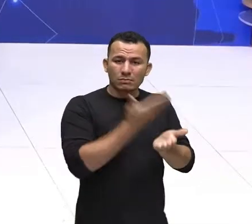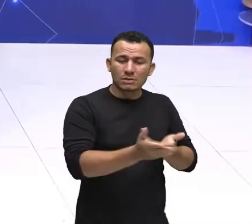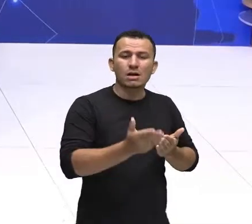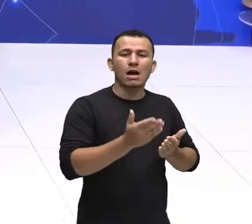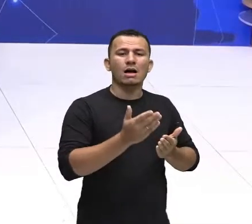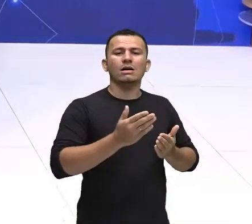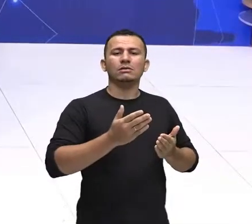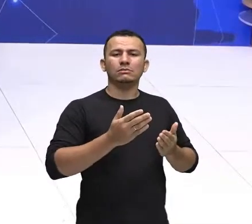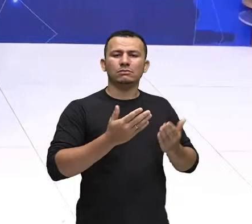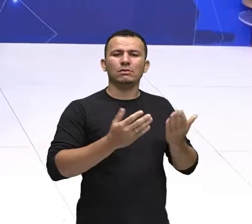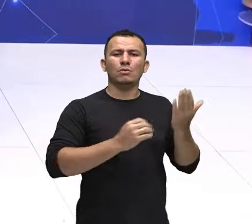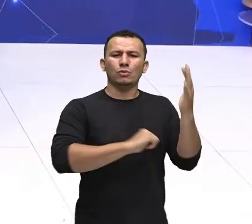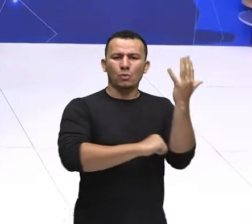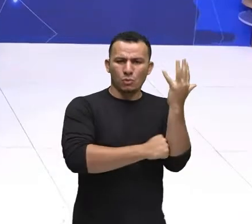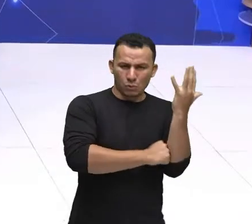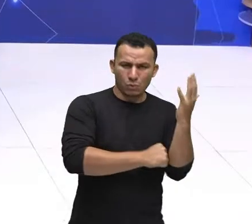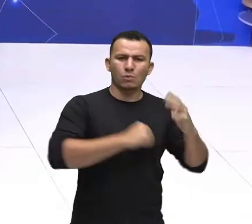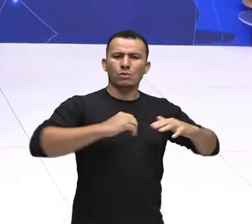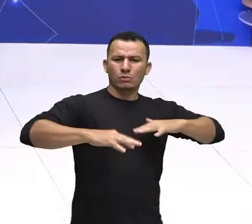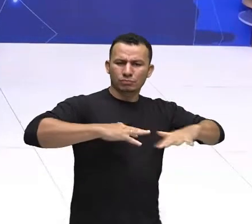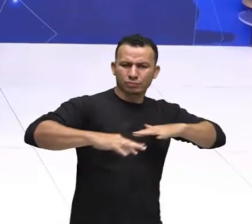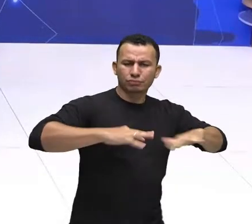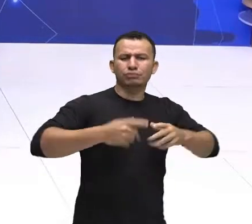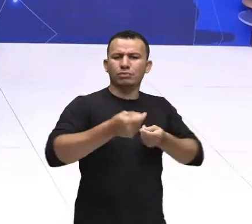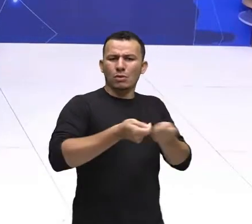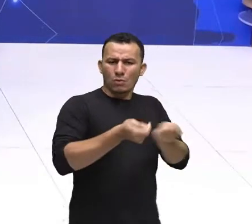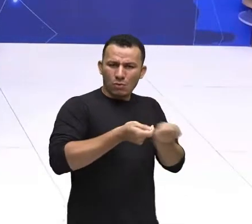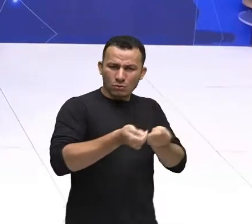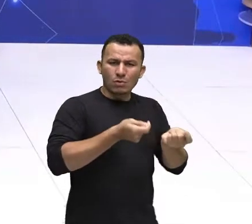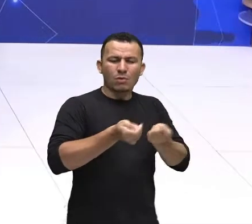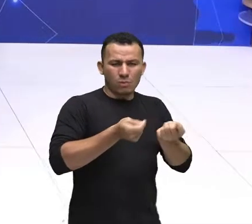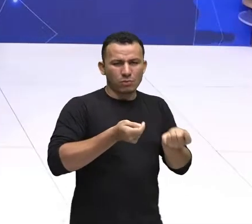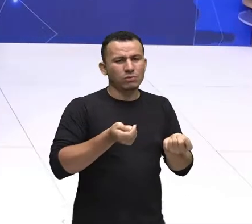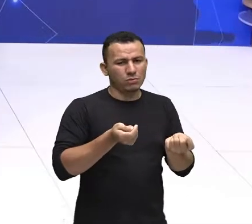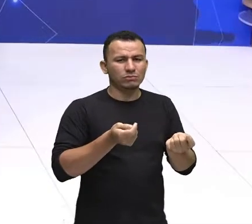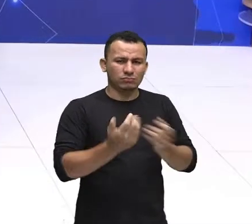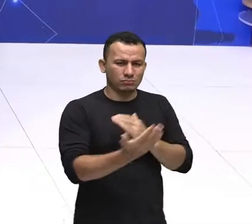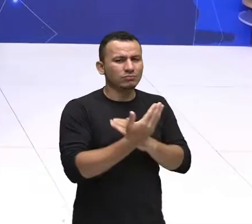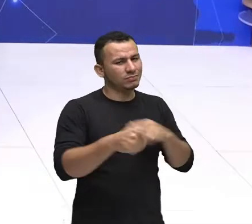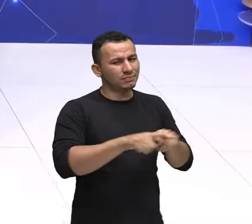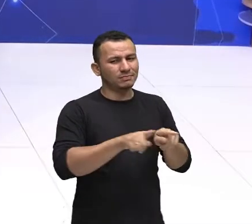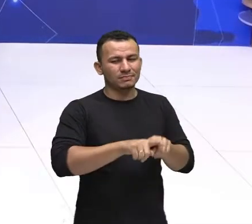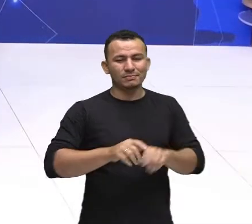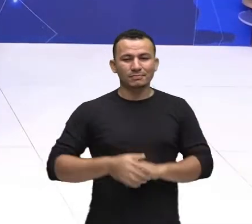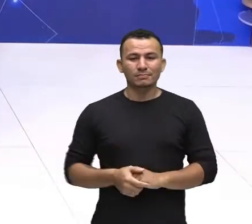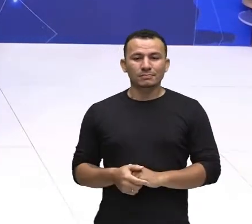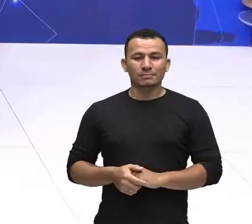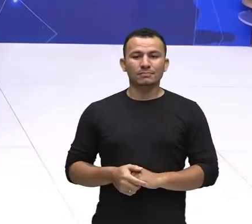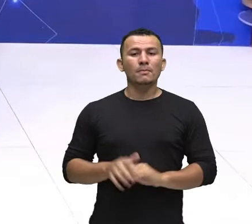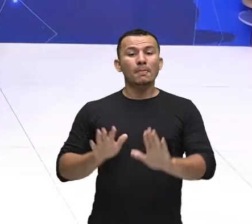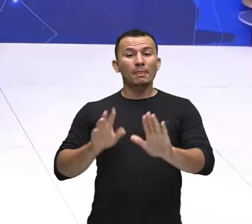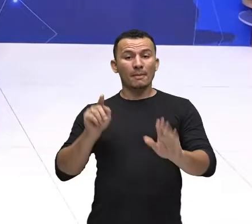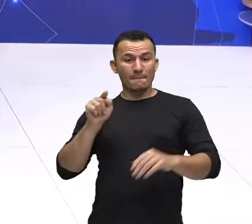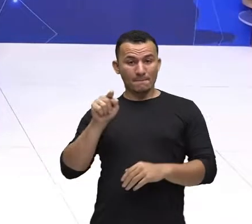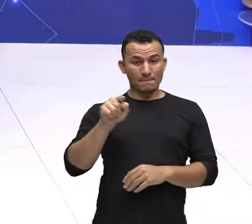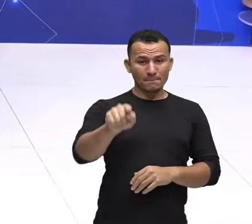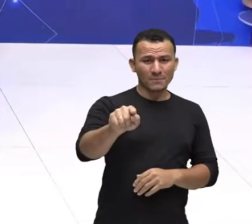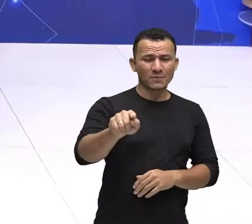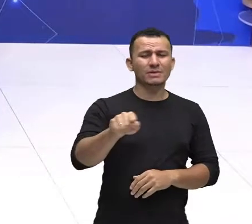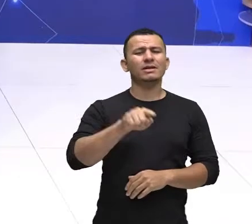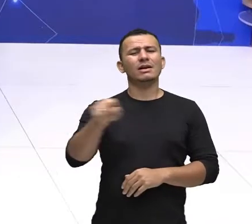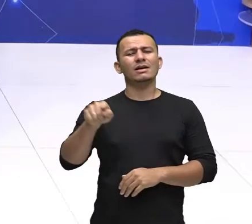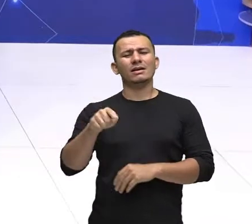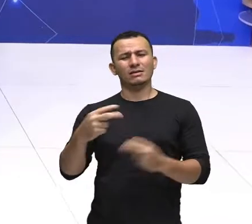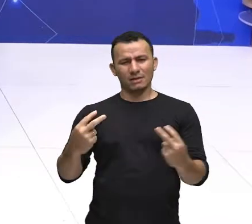nossa motricidade, tem um aspecto ali biológico de desenvolvimento também, né? E você aí de casa, costuma brincar?